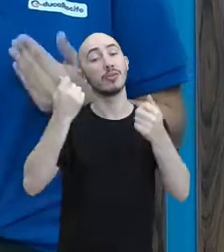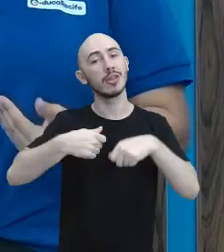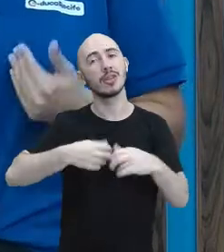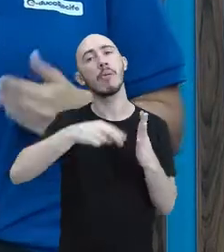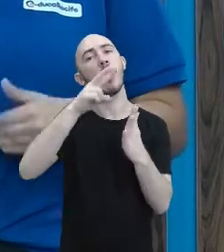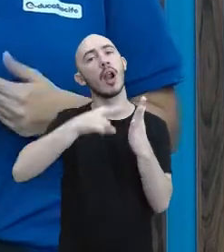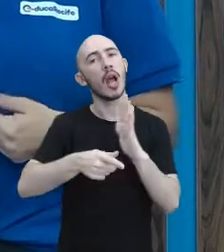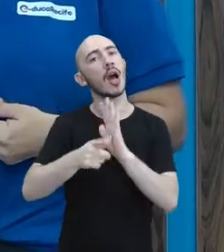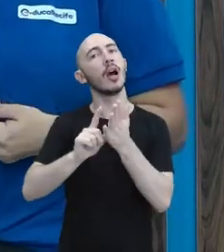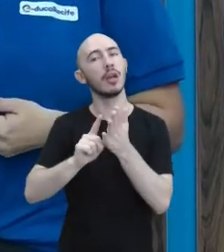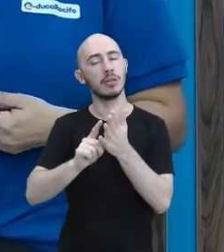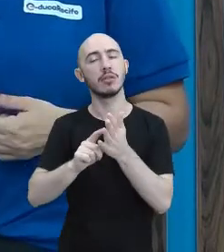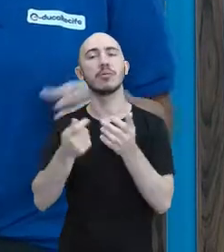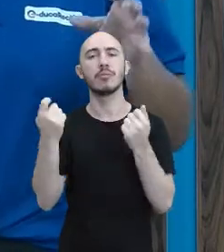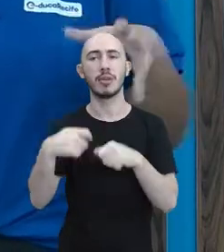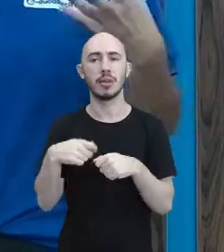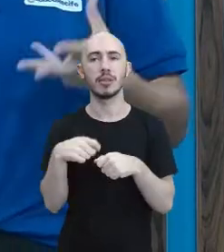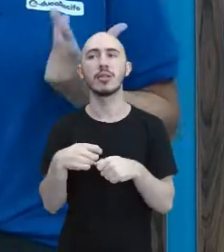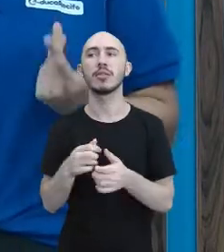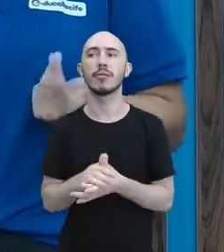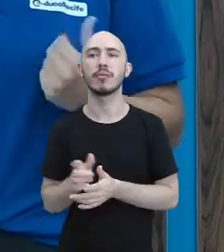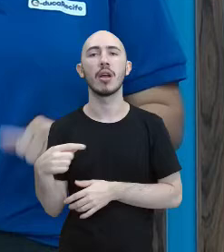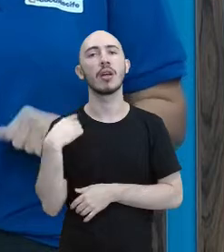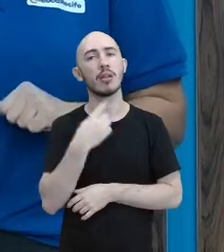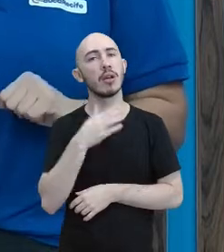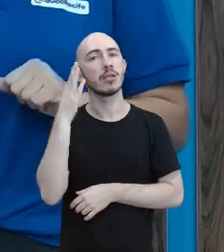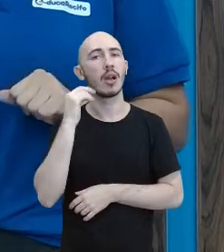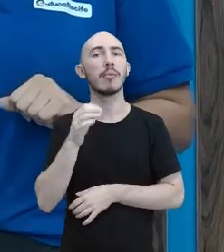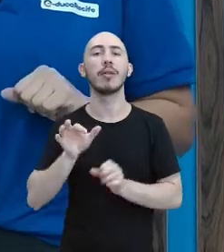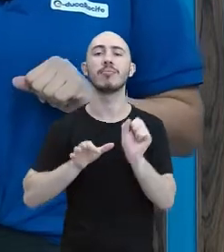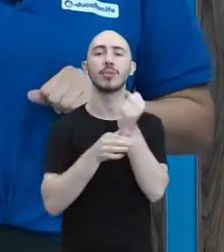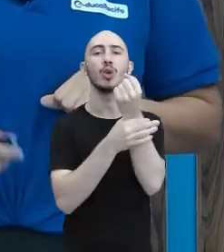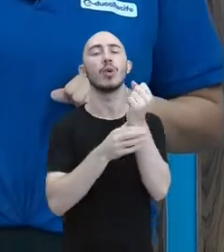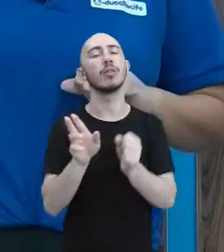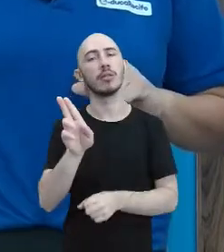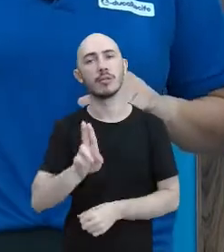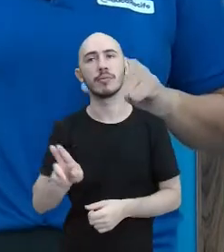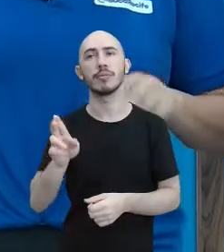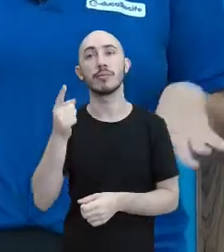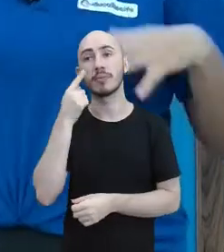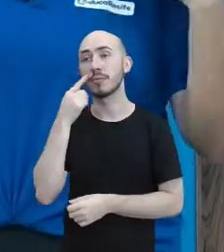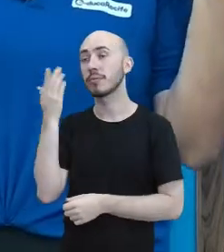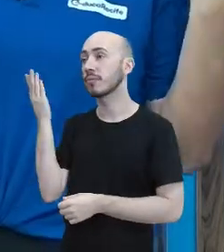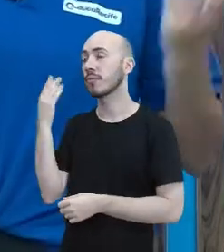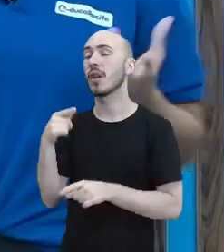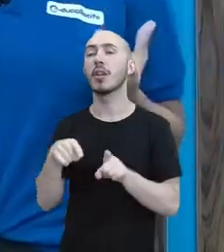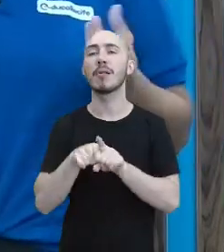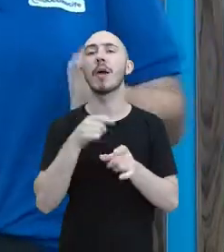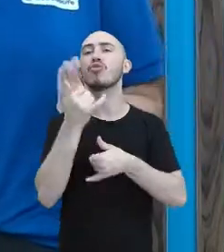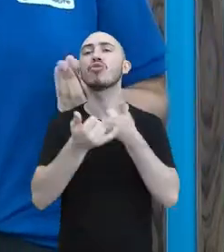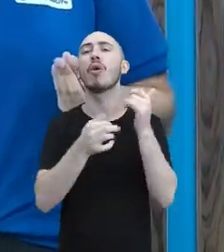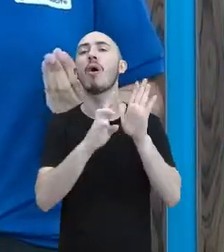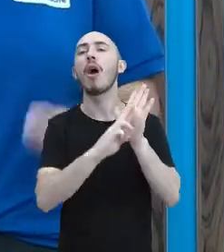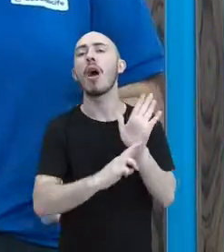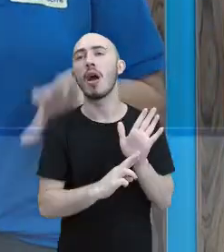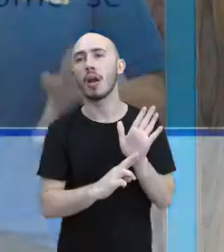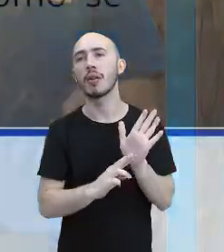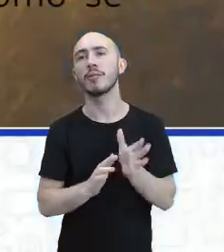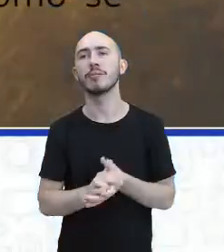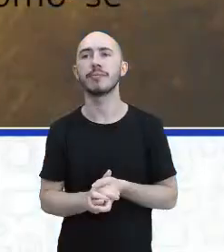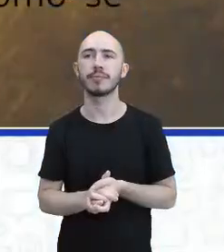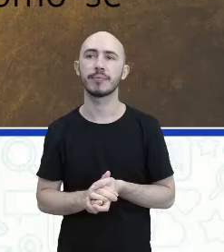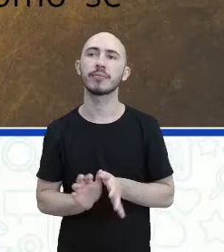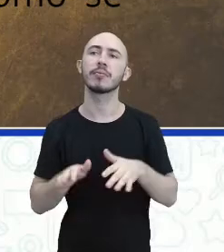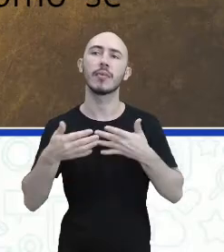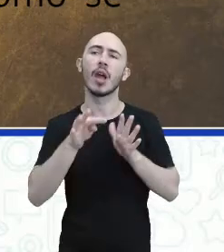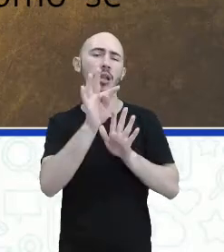de consumirmos alguma coisa, para que a gente realmente saiba usar isso com segurança. E eu trouxe também as regras dos jogos. As regras